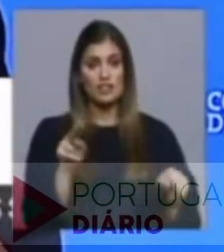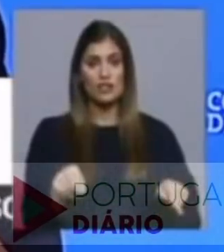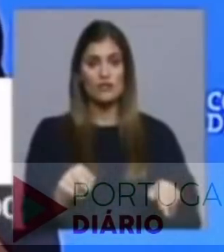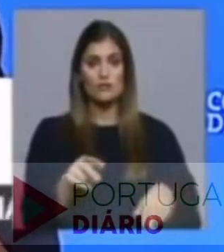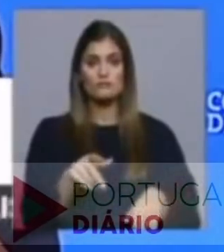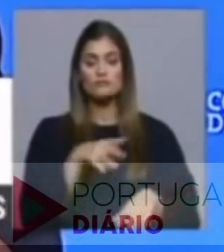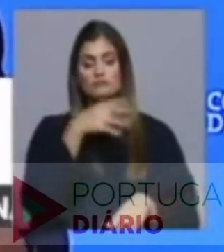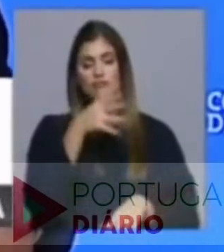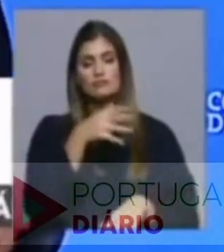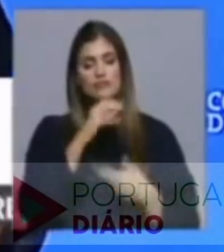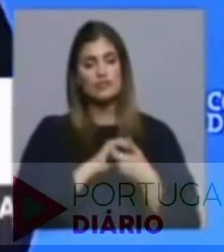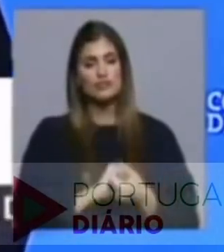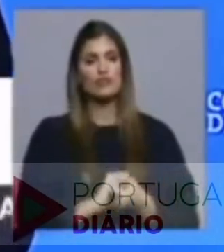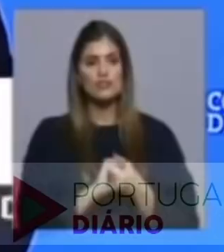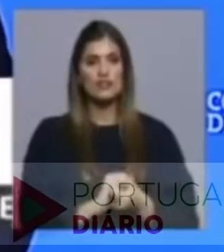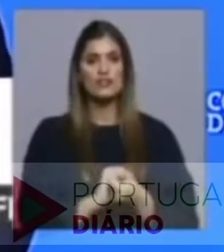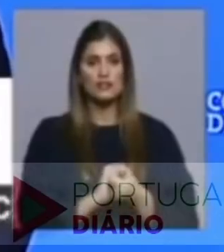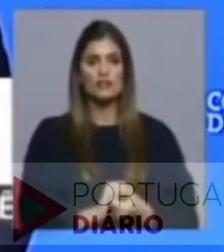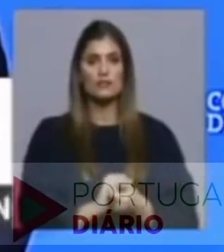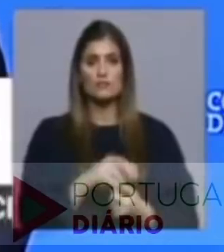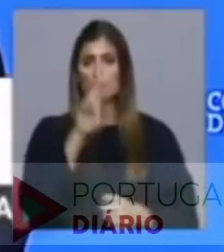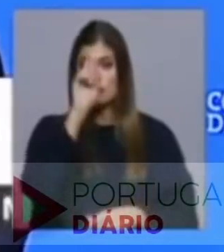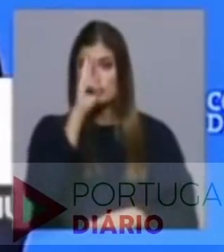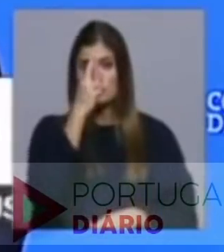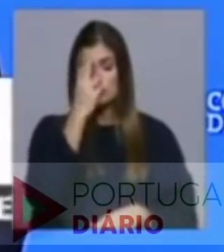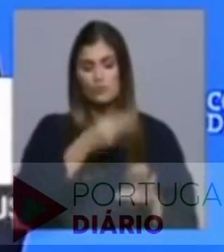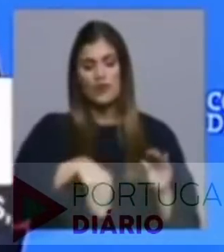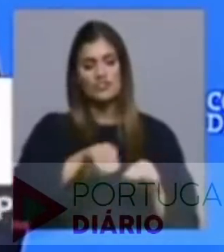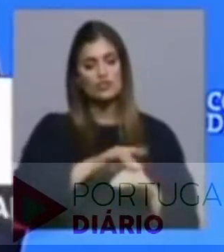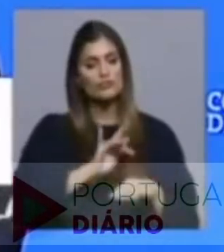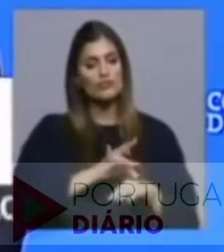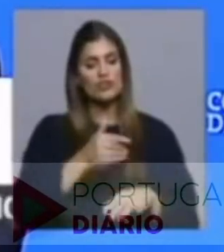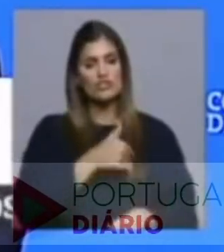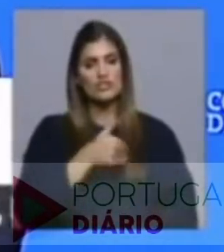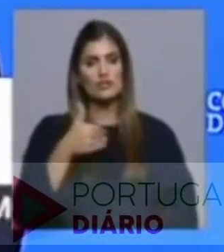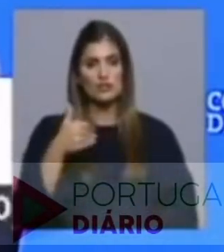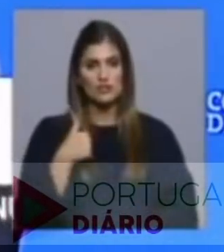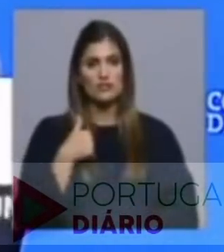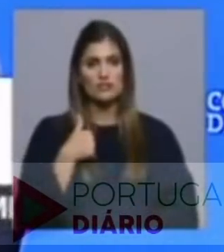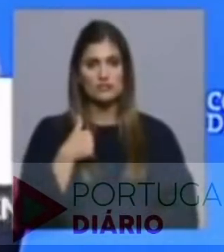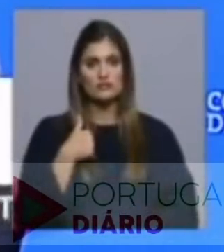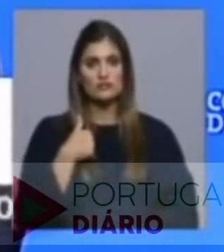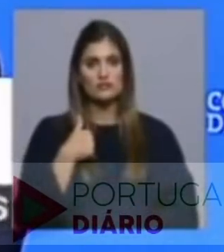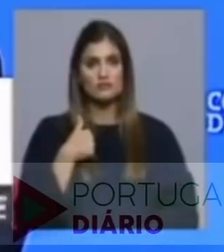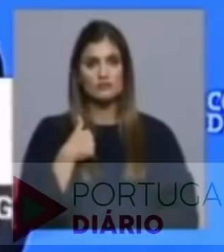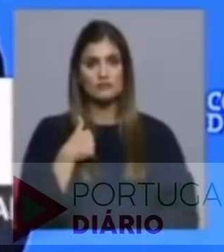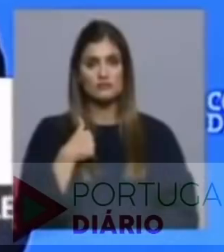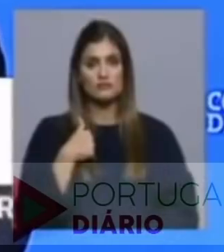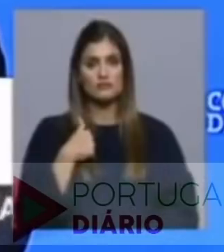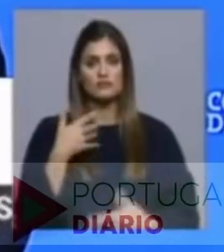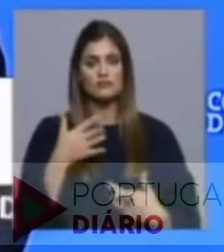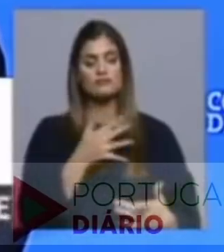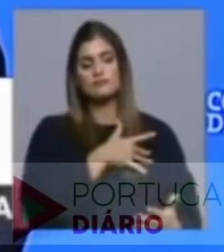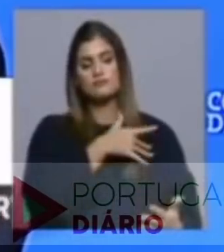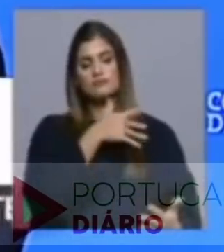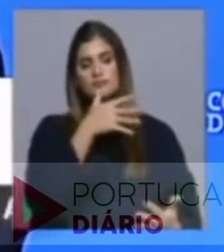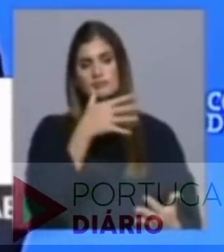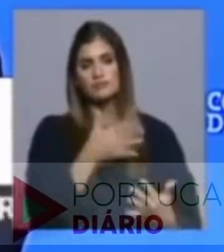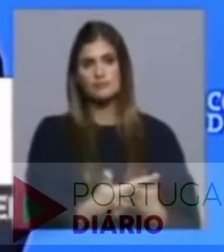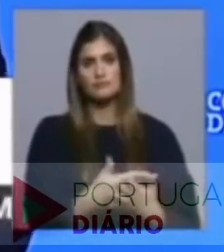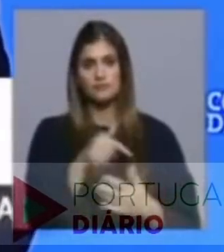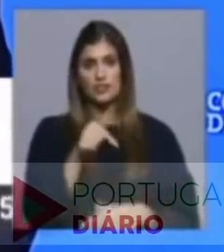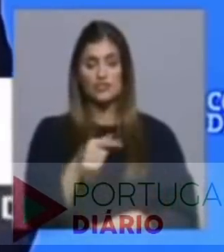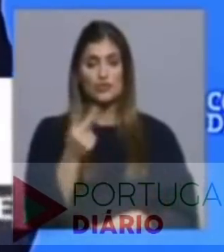de grande solidariedade para o esforço extraordinário que os profissionais de saúde foram sujeitos ao longo